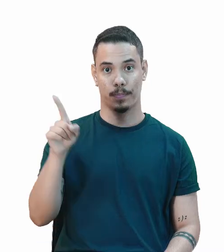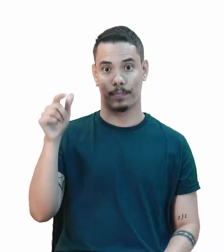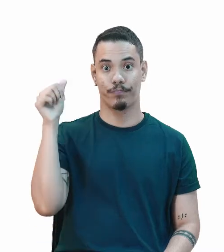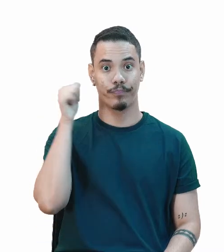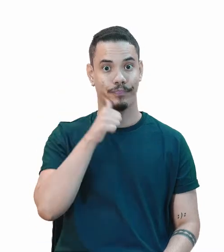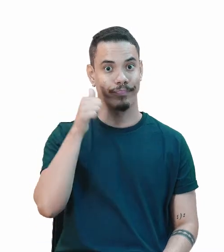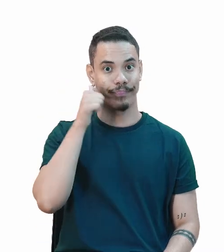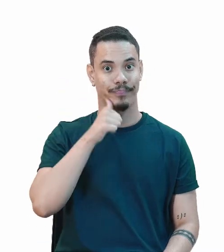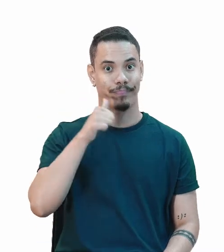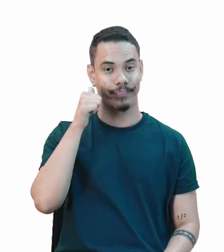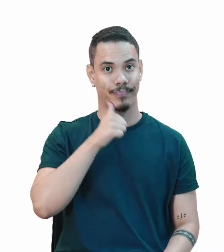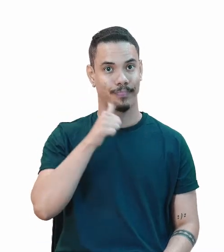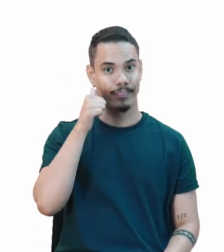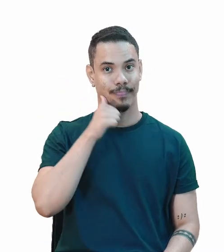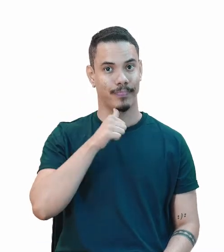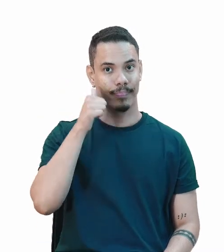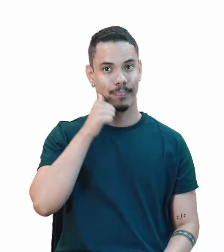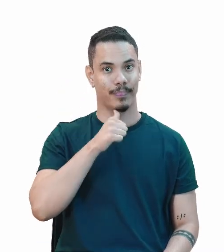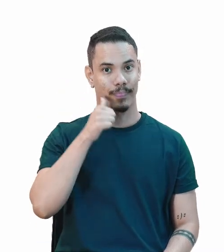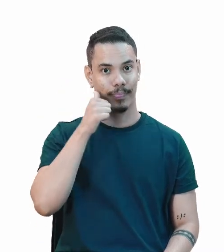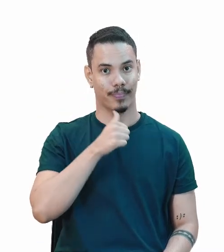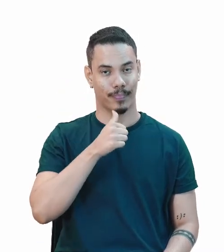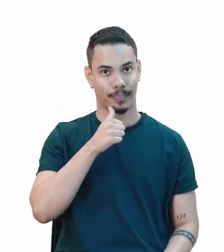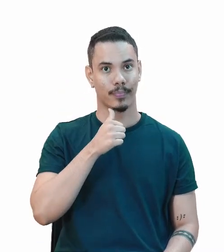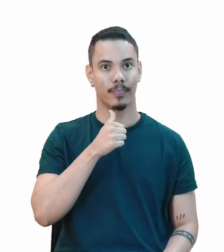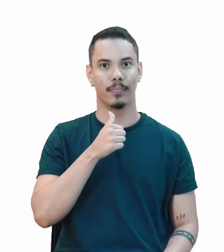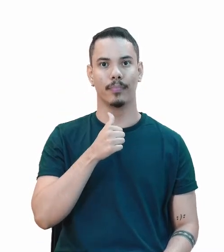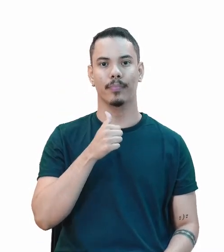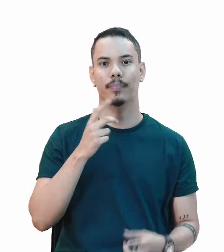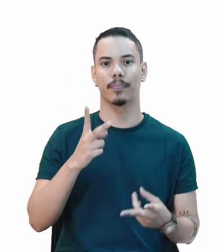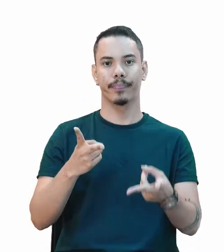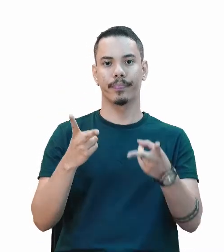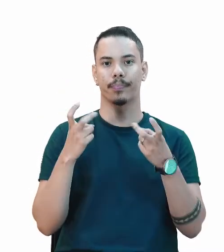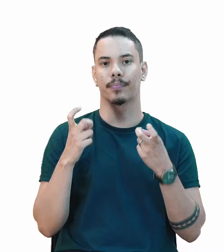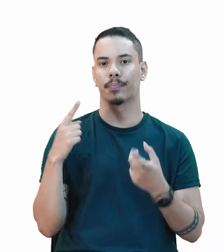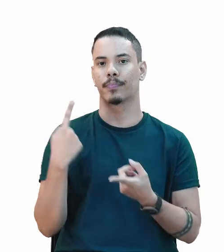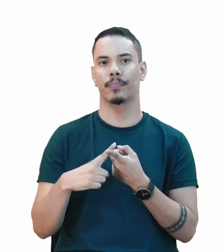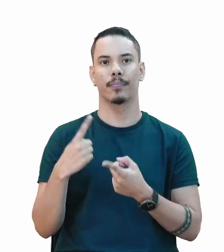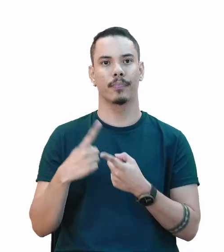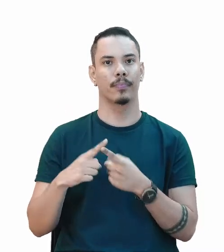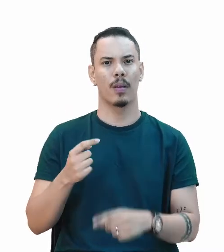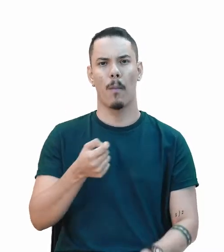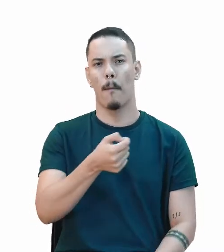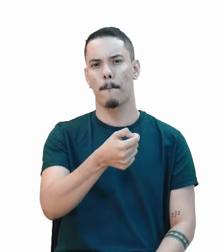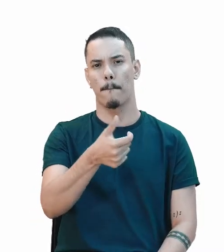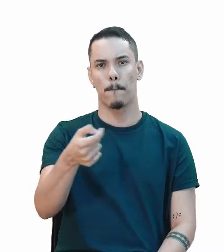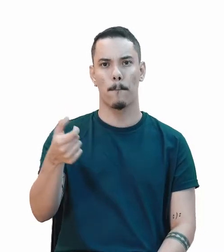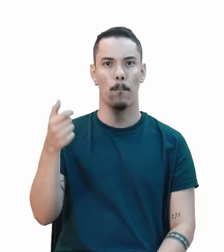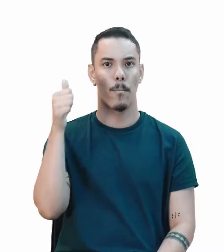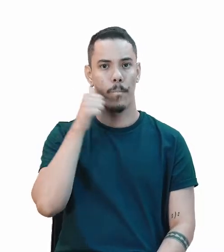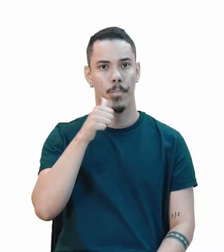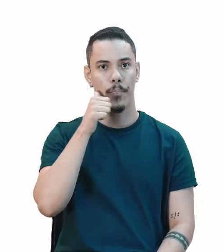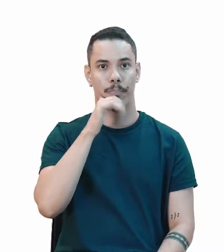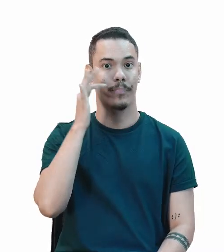feminino, uma mulher, é notável por ser uma das poucas mulheres filósofas da